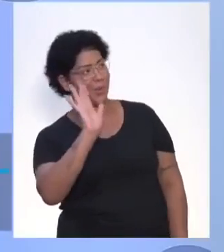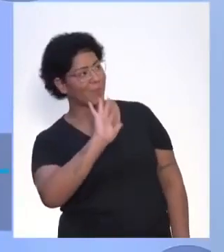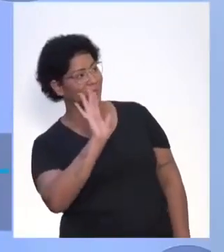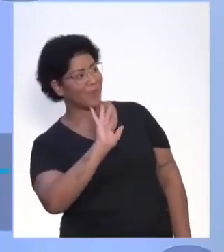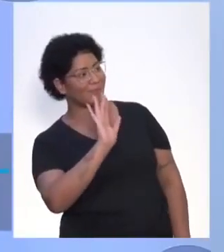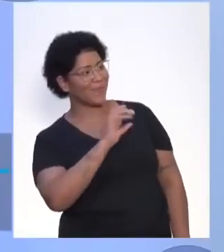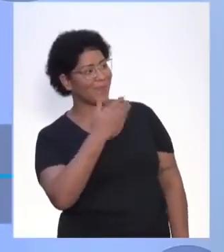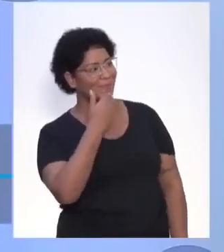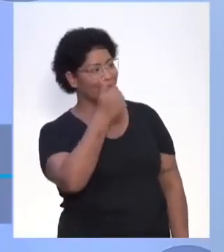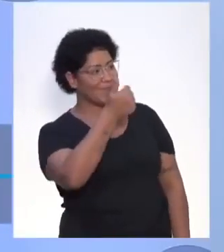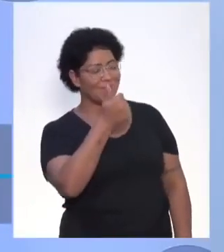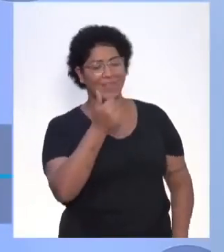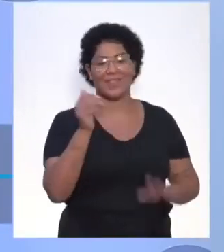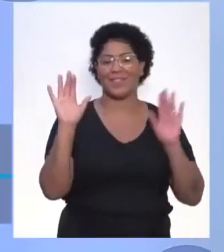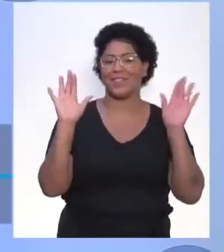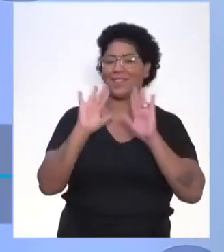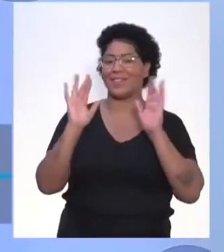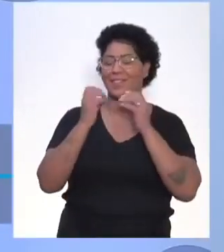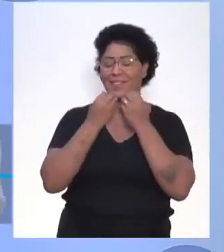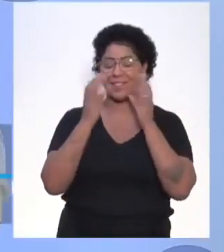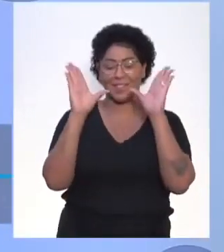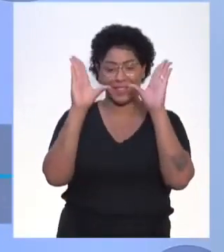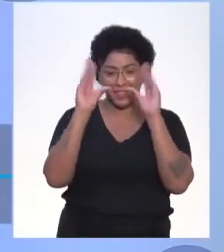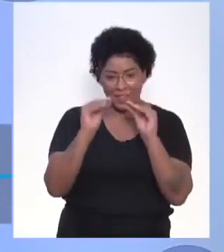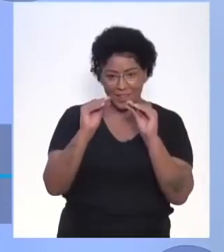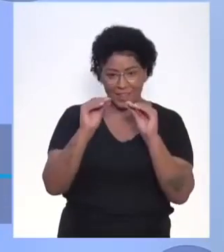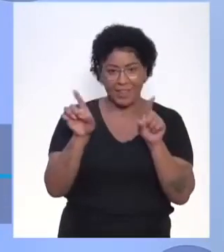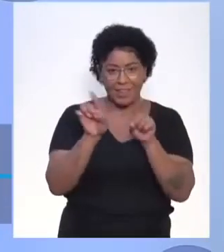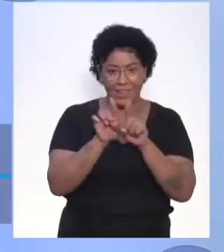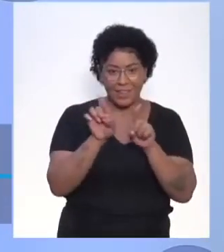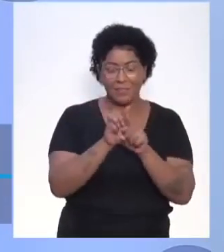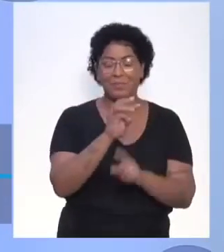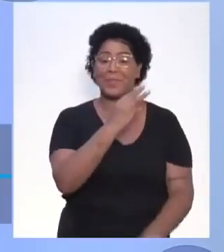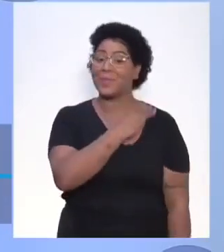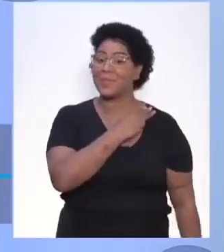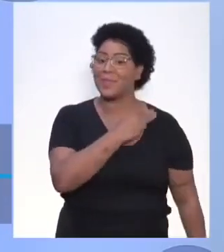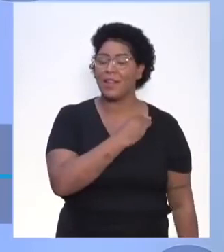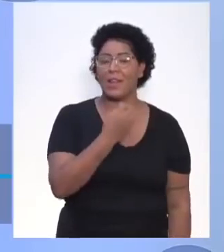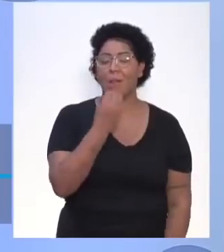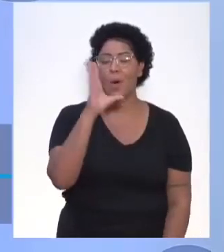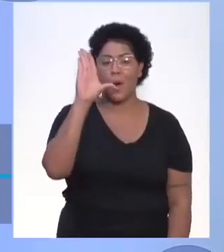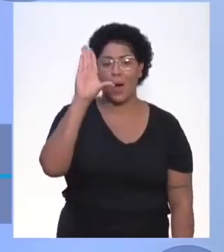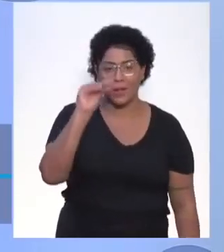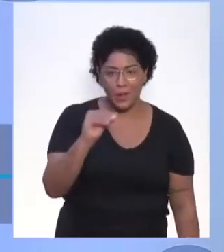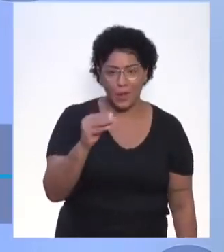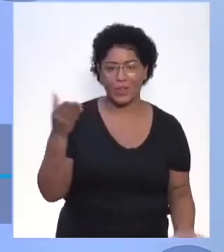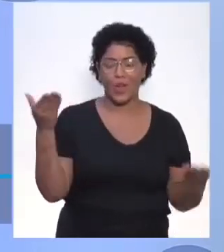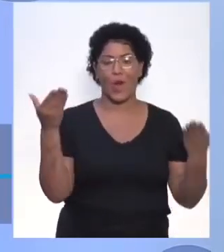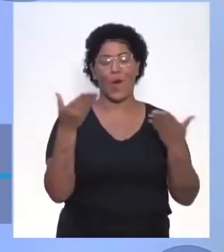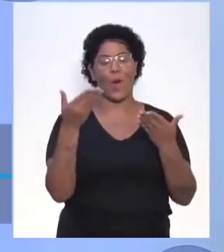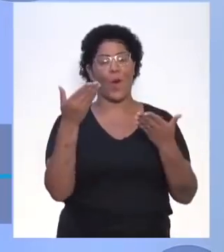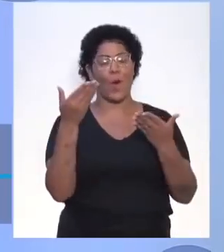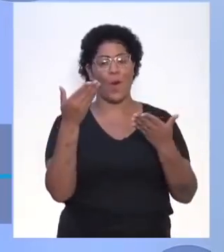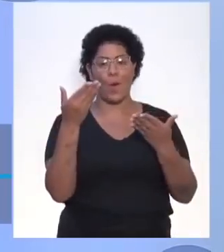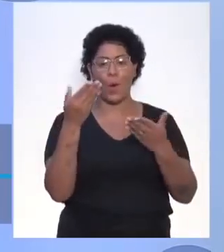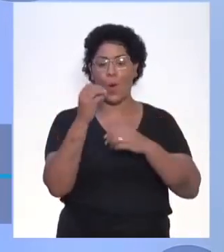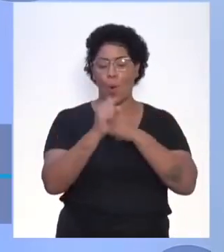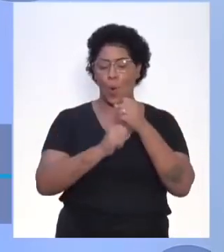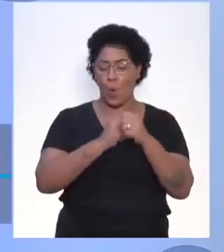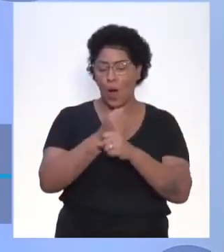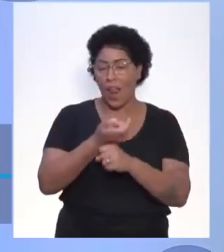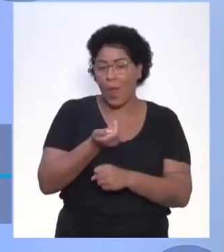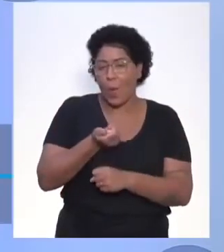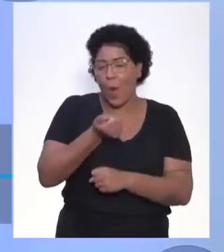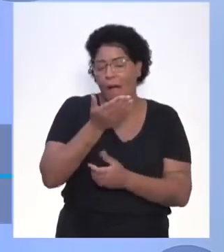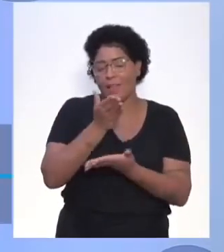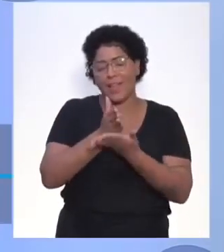professora Luíse. Boa noite a galera do terceiro ano, enfim, último ano do ensino médio.